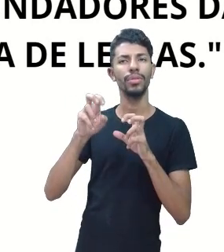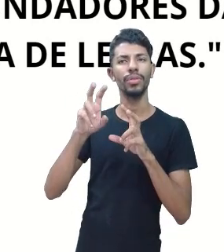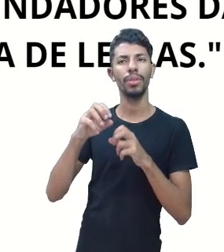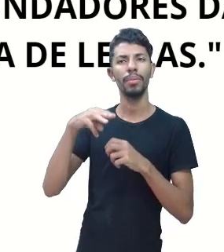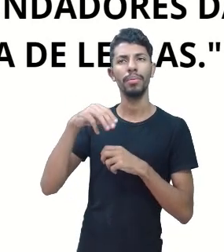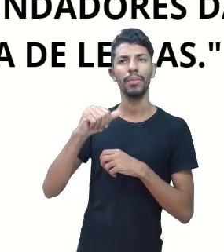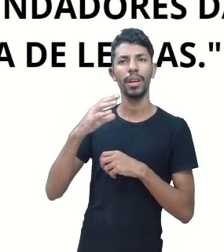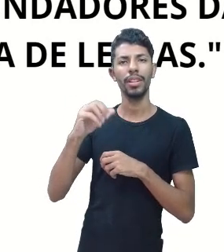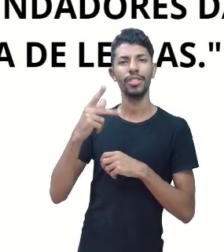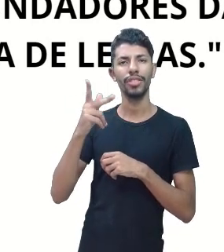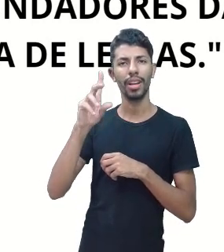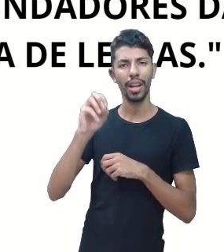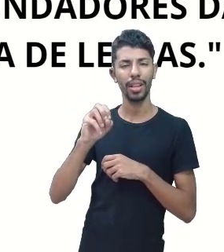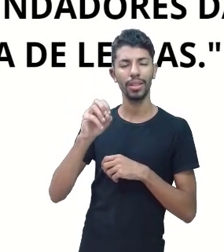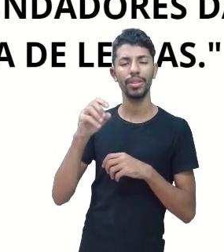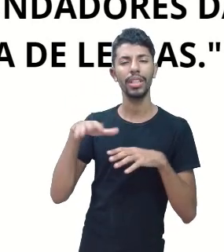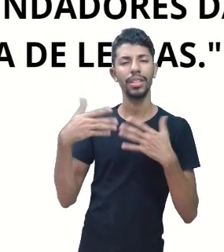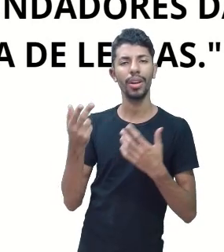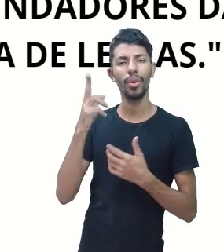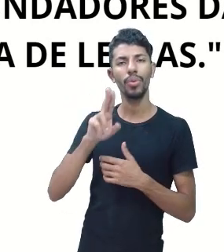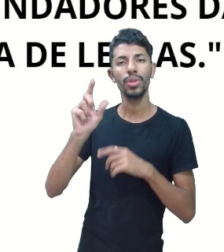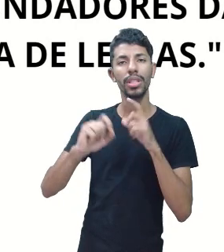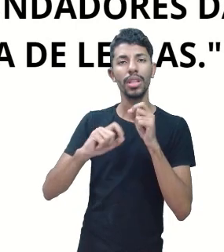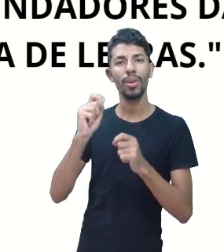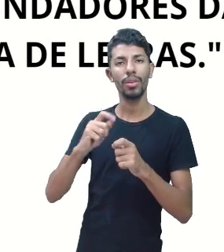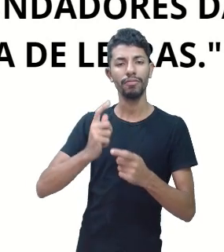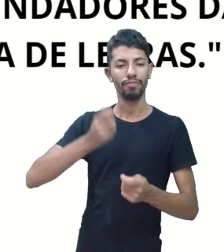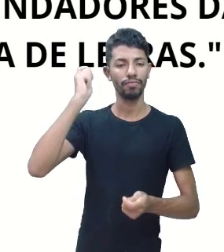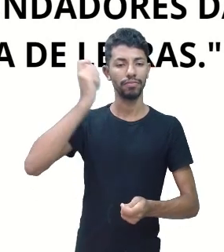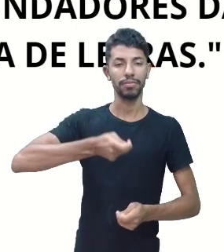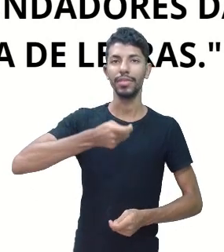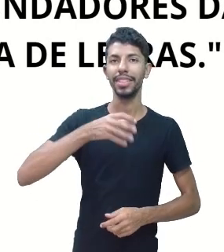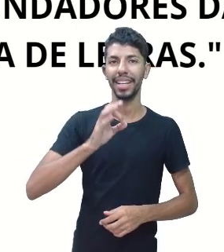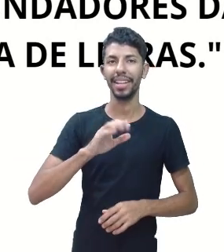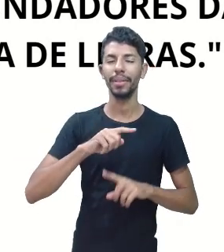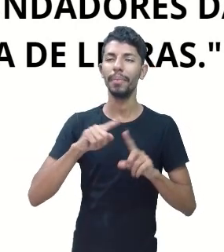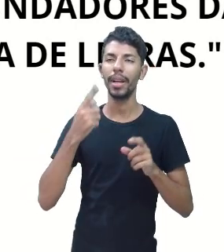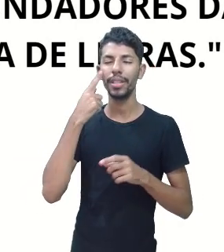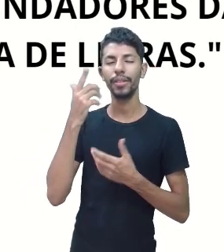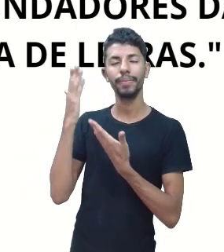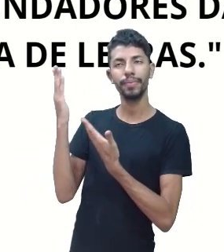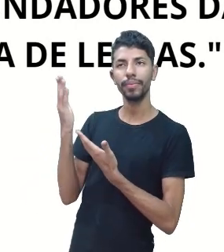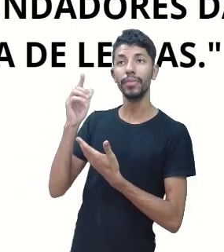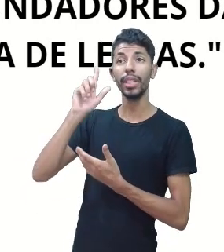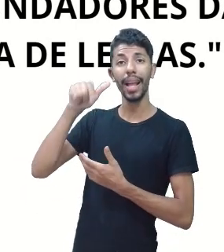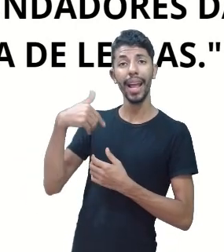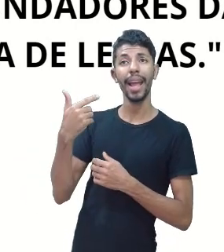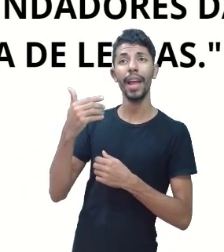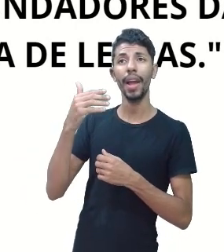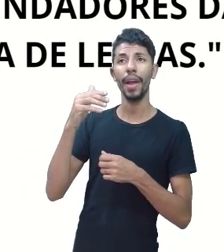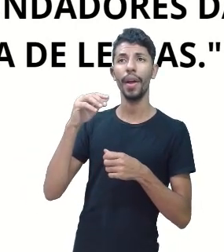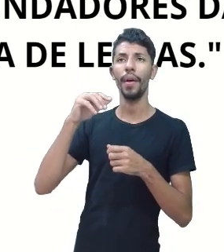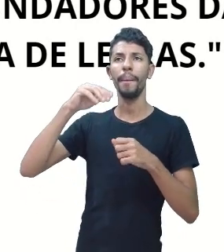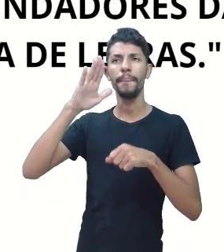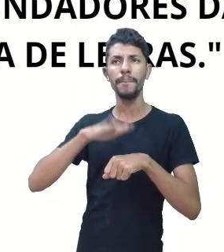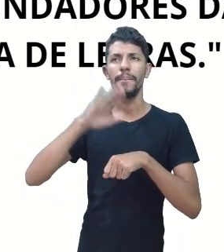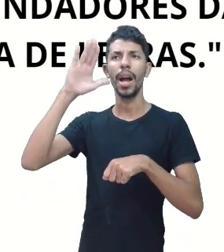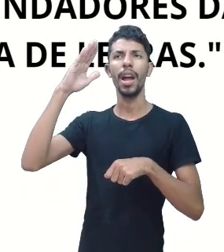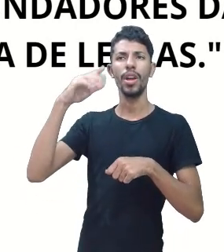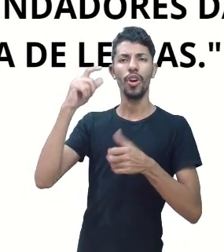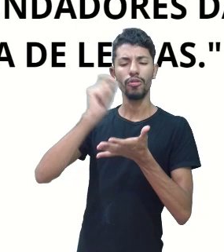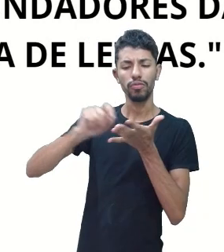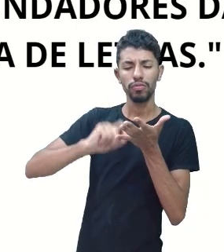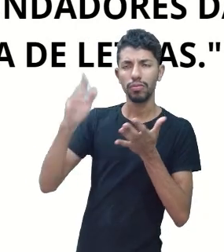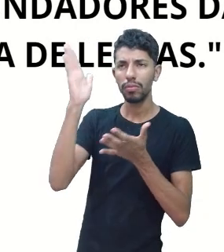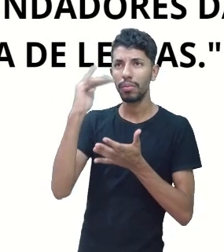lá. Então, Machado de Assis é considerado o maior escritor brasileiro. O carioca